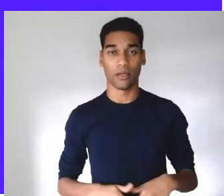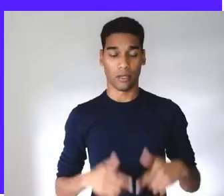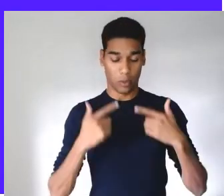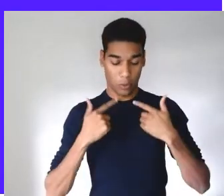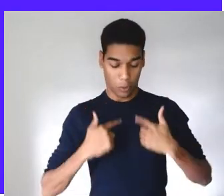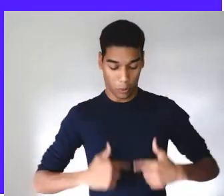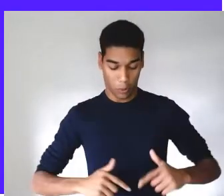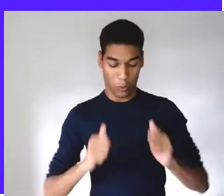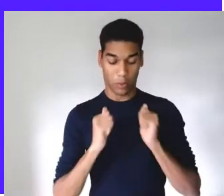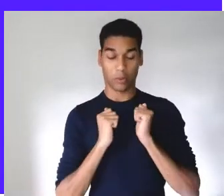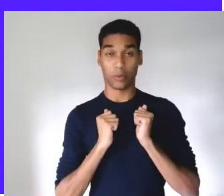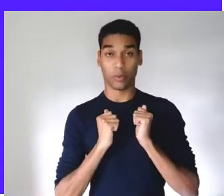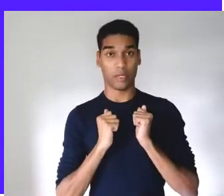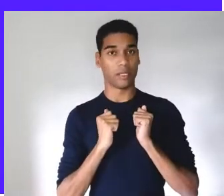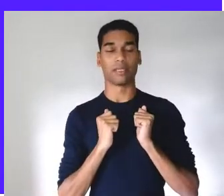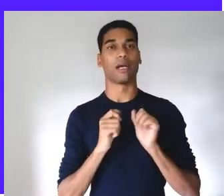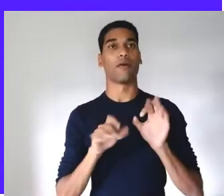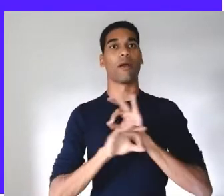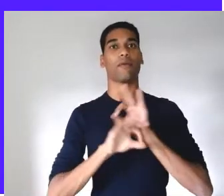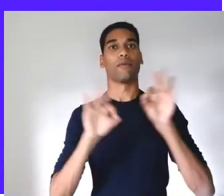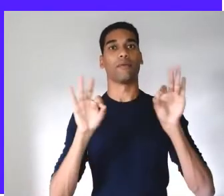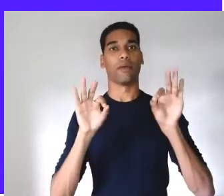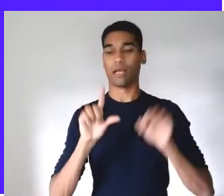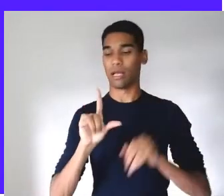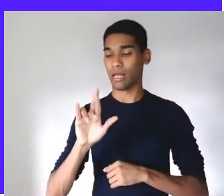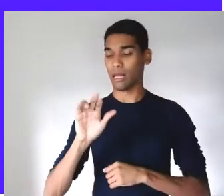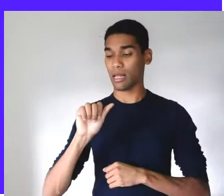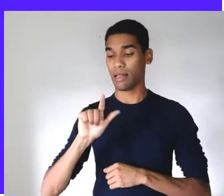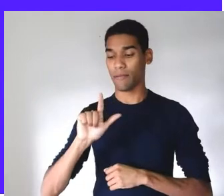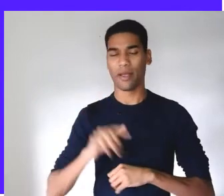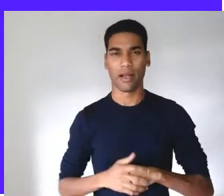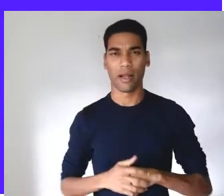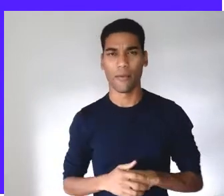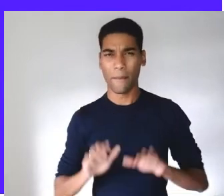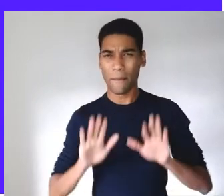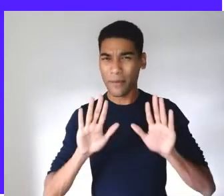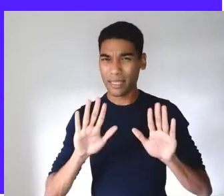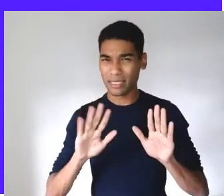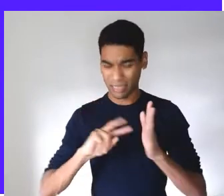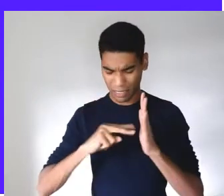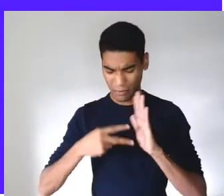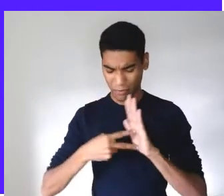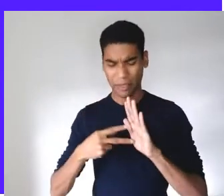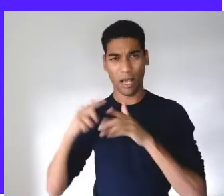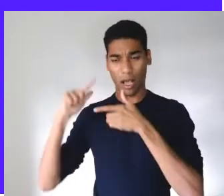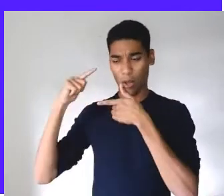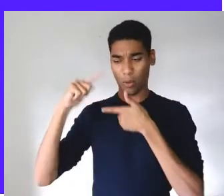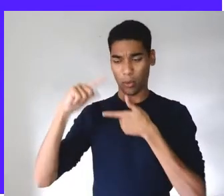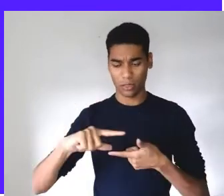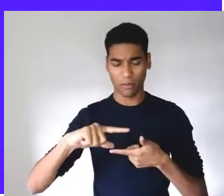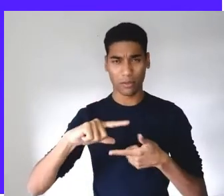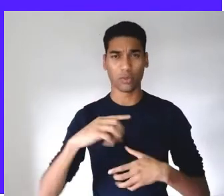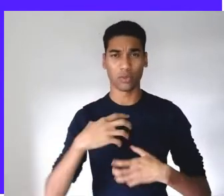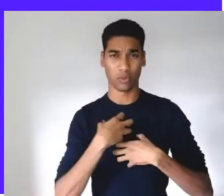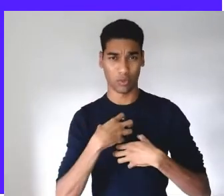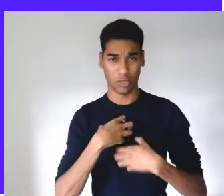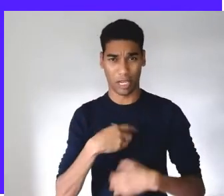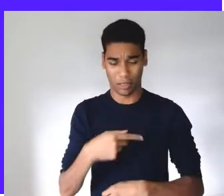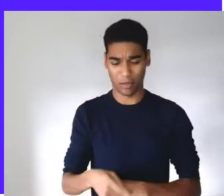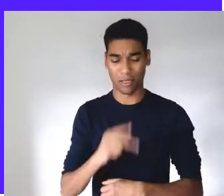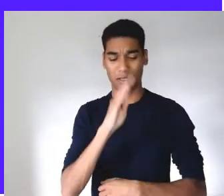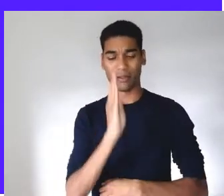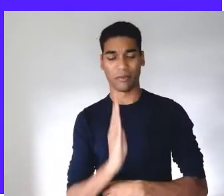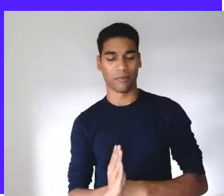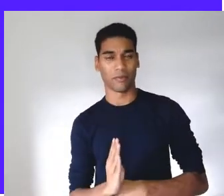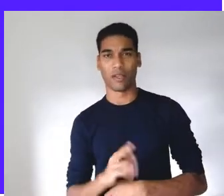liberal. Liberal no sentido conservador do termo, né? No sentido brasileiro, e não no sentido americano, que é exatamente